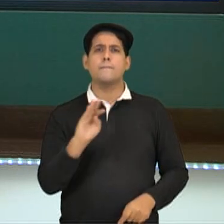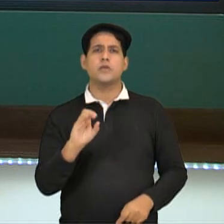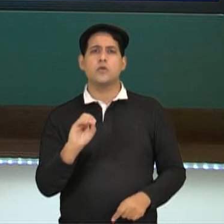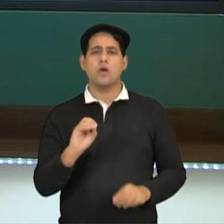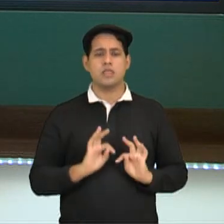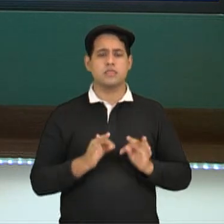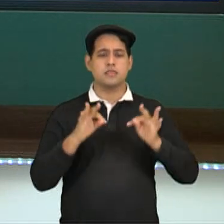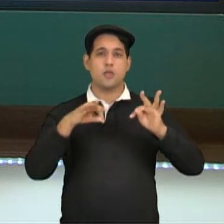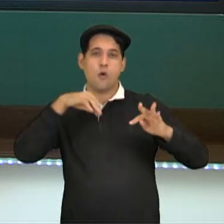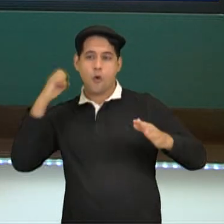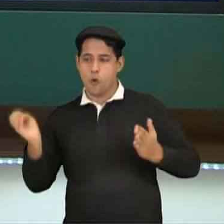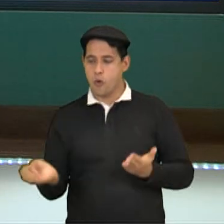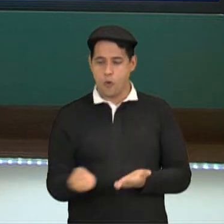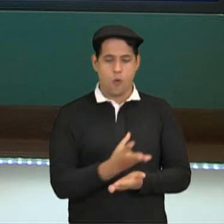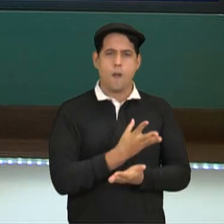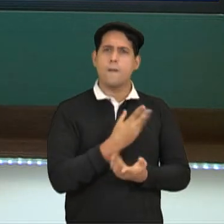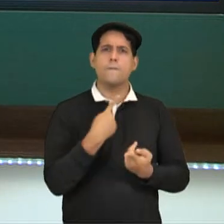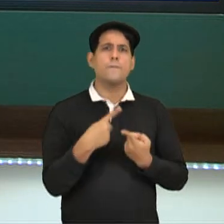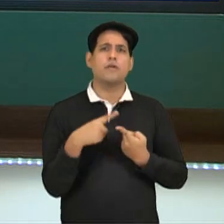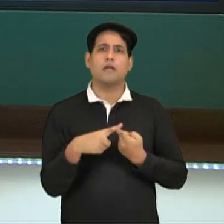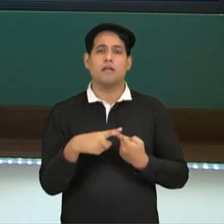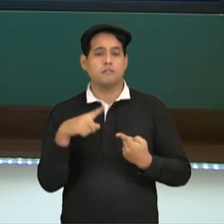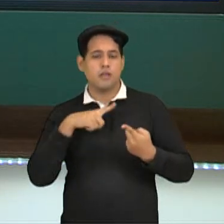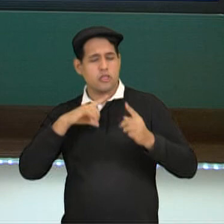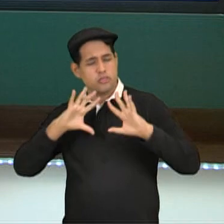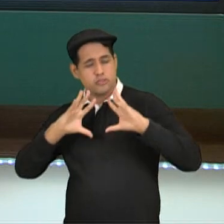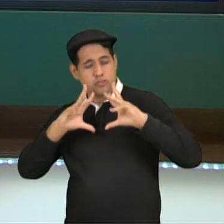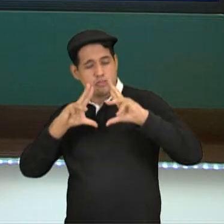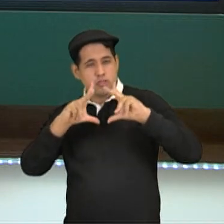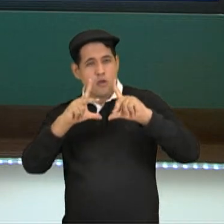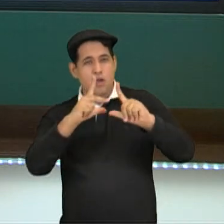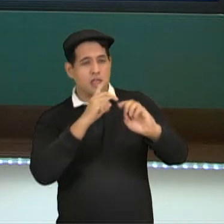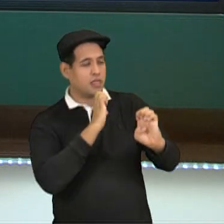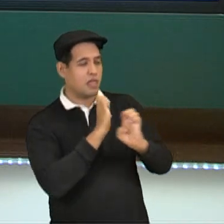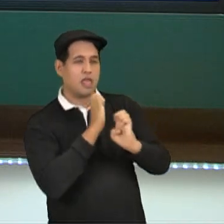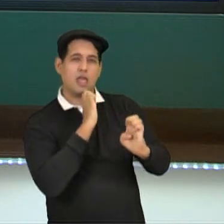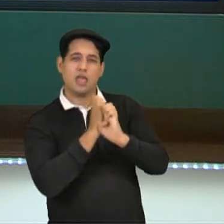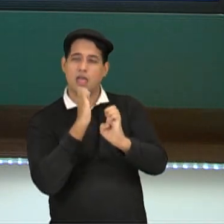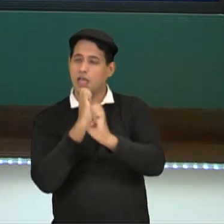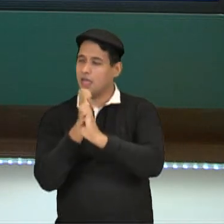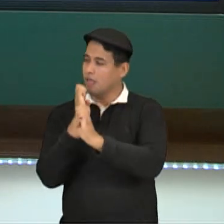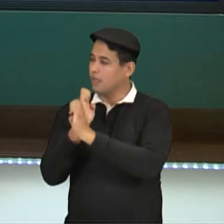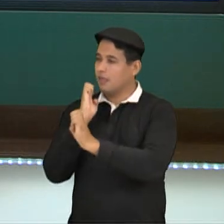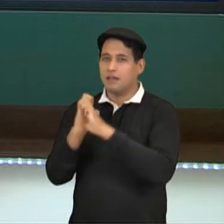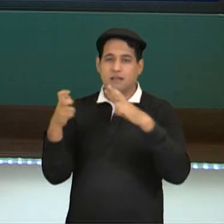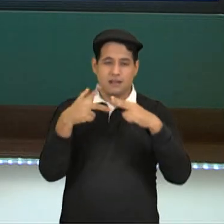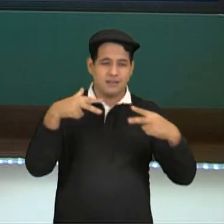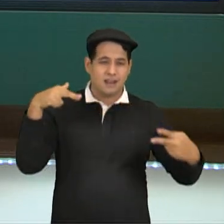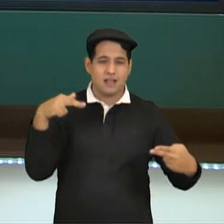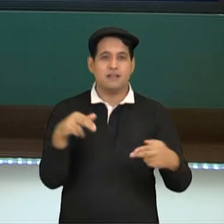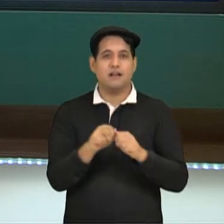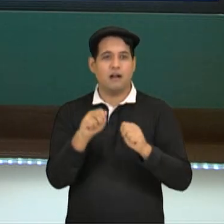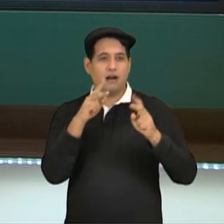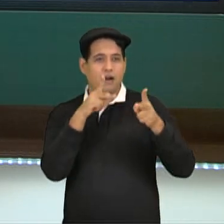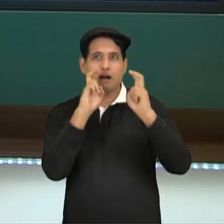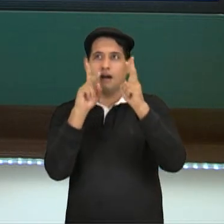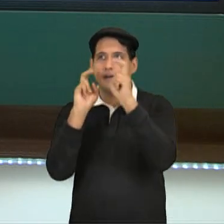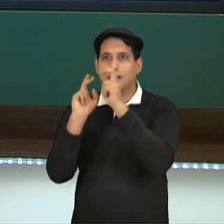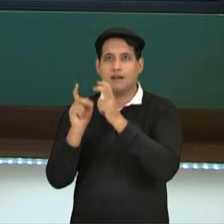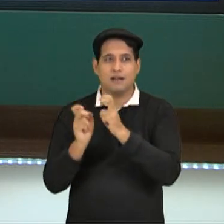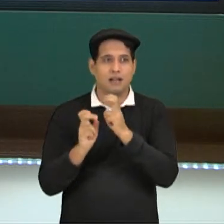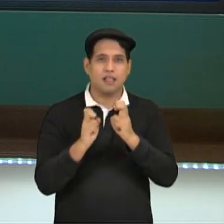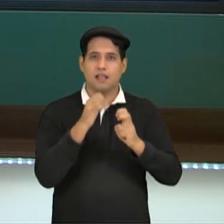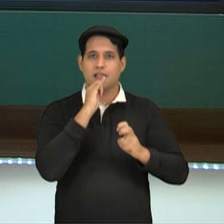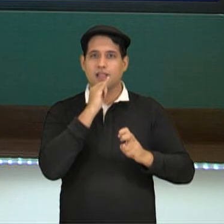moderna, porque aqui a gente envolve toda uma engenharia genética, que faz com que a gente seja capaz de,